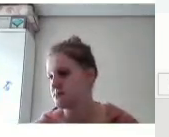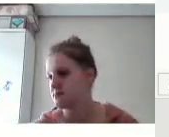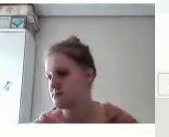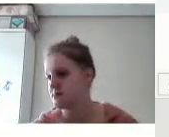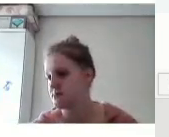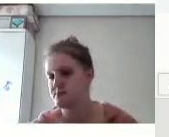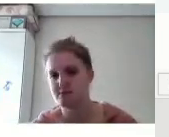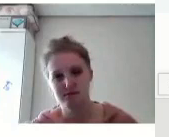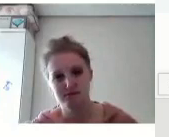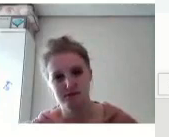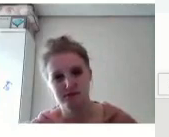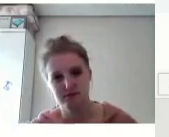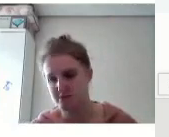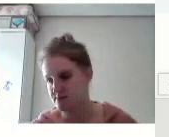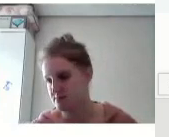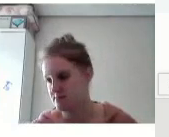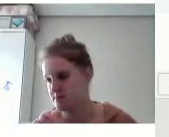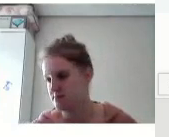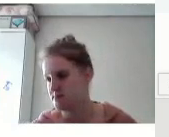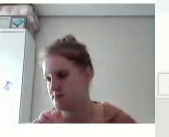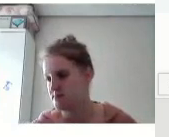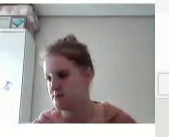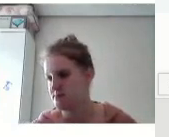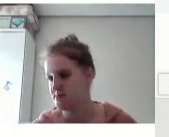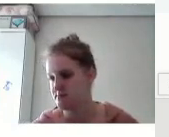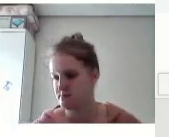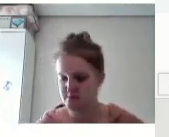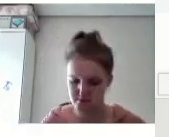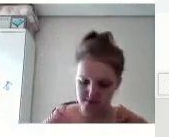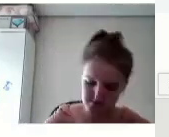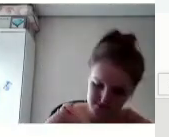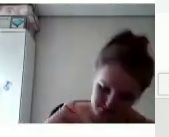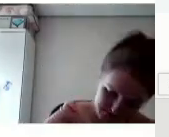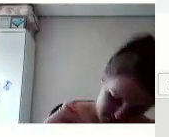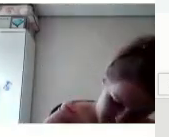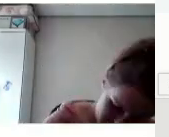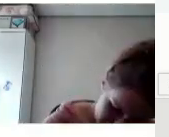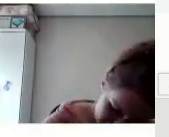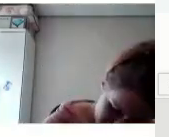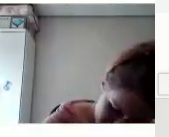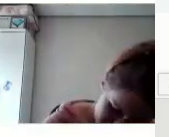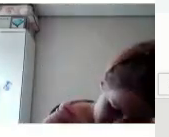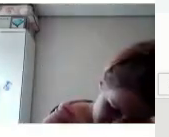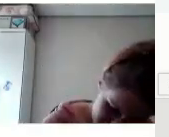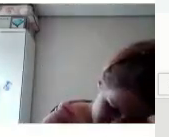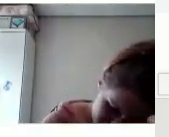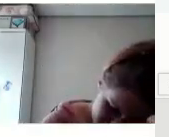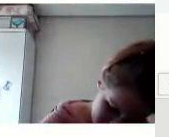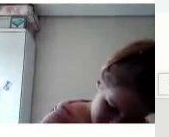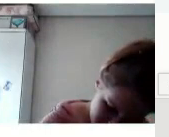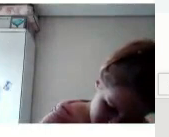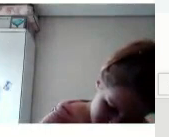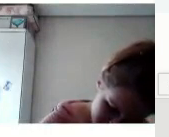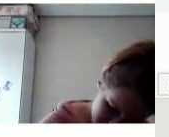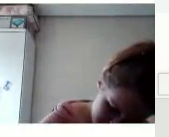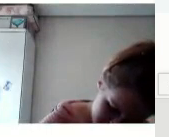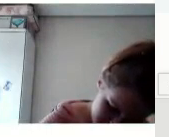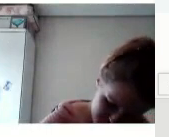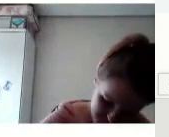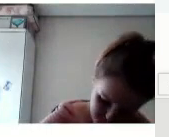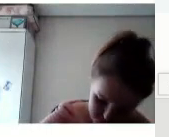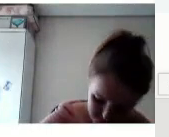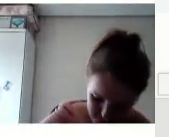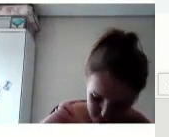sobre volume e a variação da função que está aqui dentro, né? Como a gente mostrou em mecânica clássica também funciona, né? Então, eu vou ter que